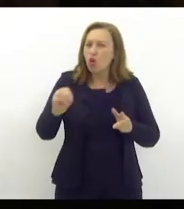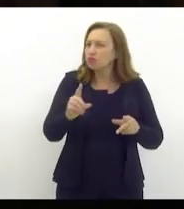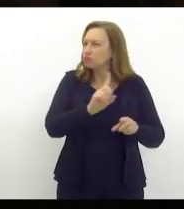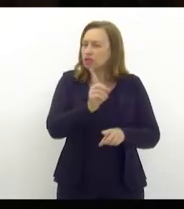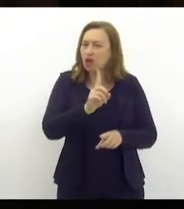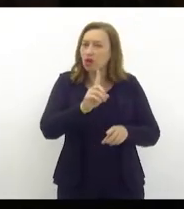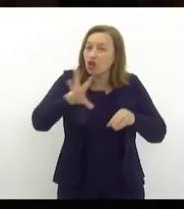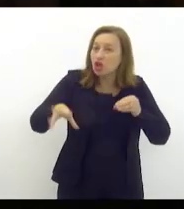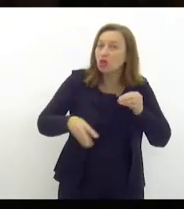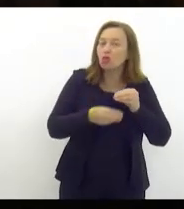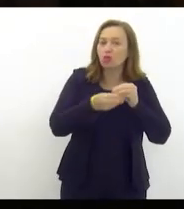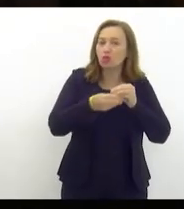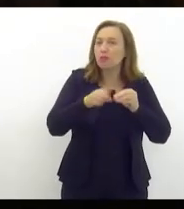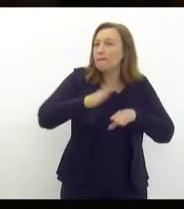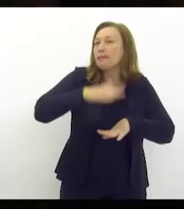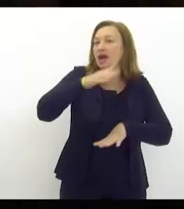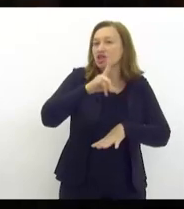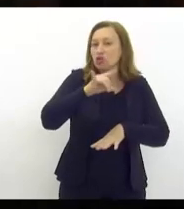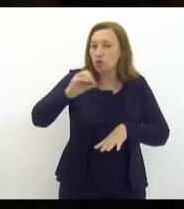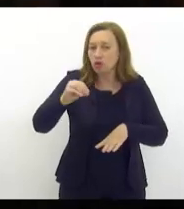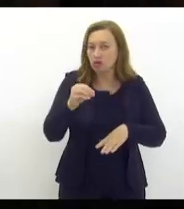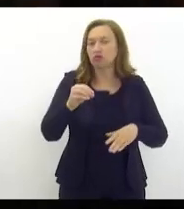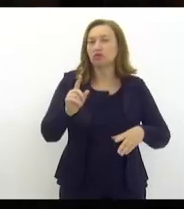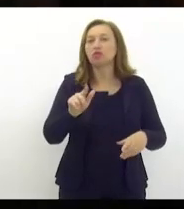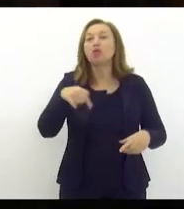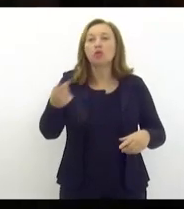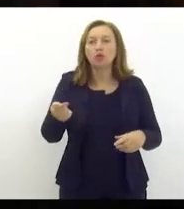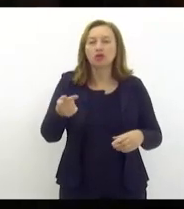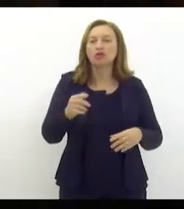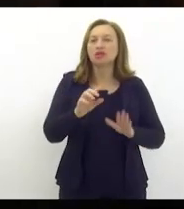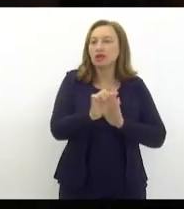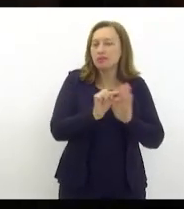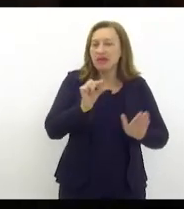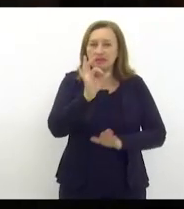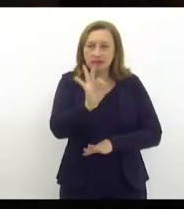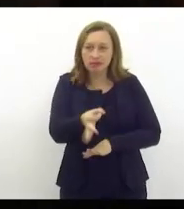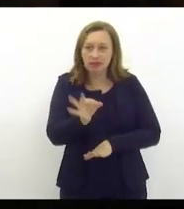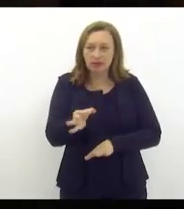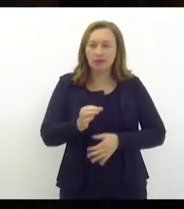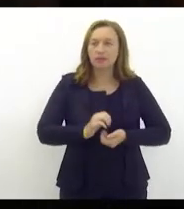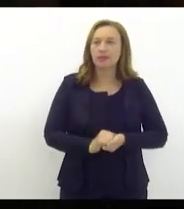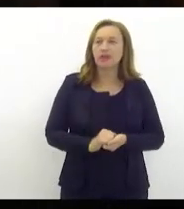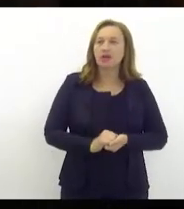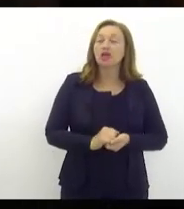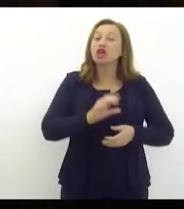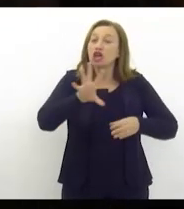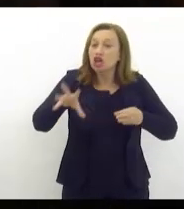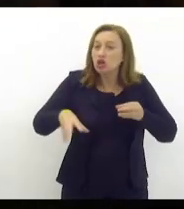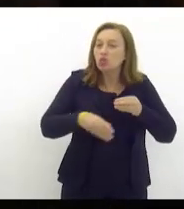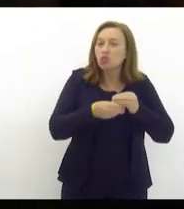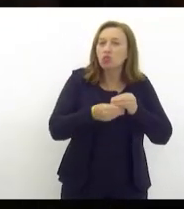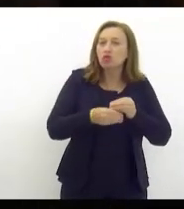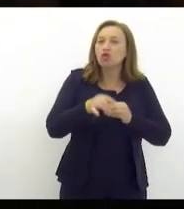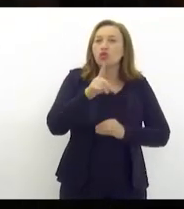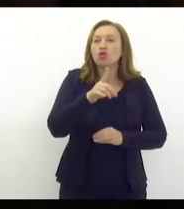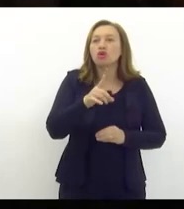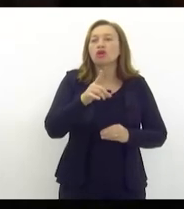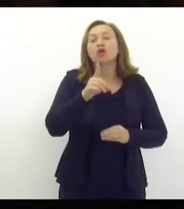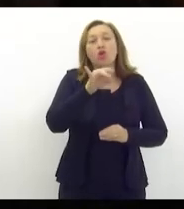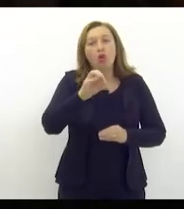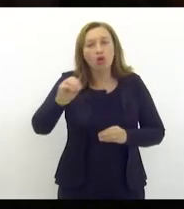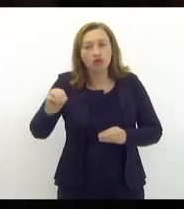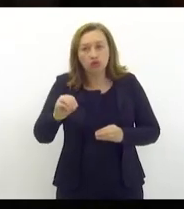inclui dispositivos nós, outros. Então, a emenda correta seria dizer: inclui dispositivos